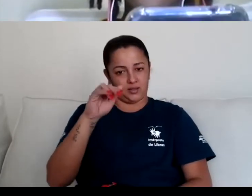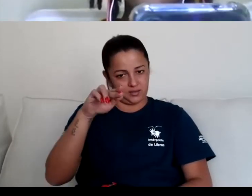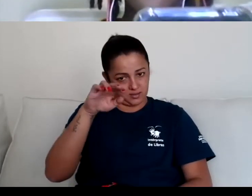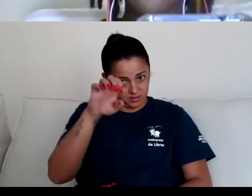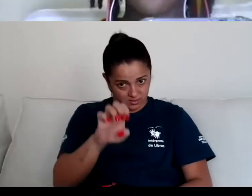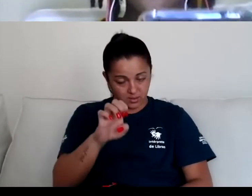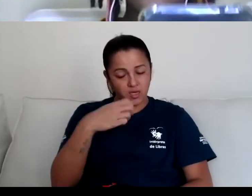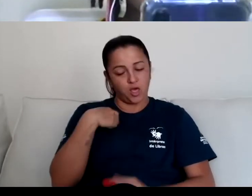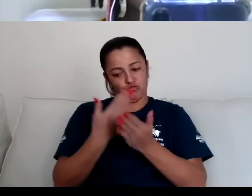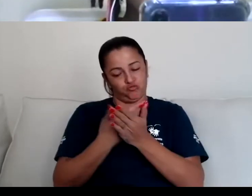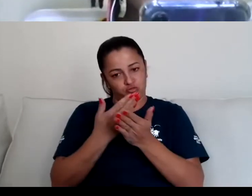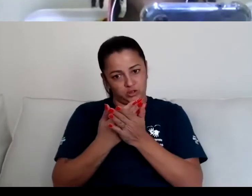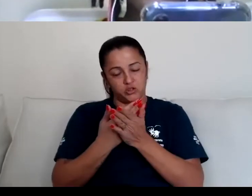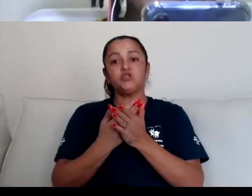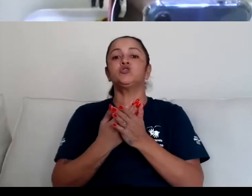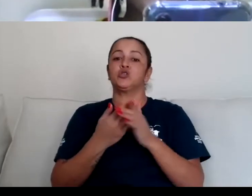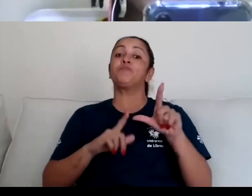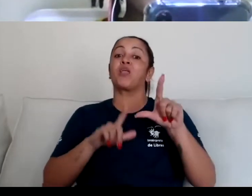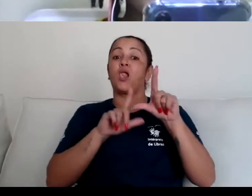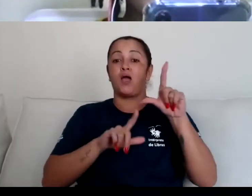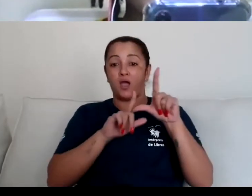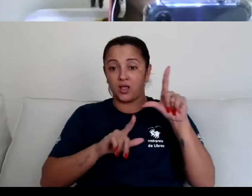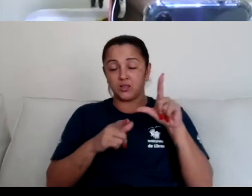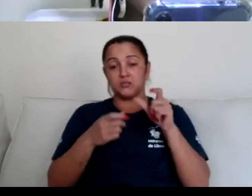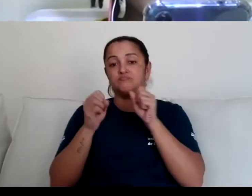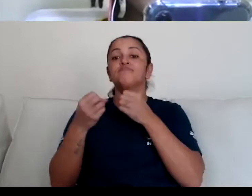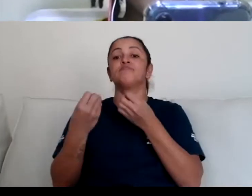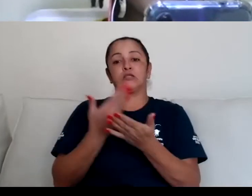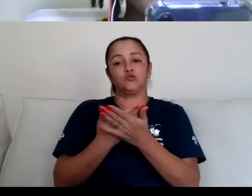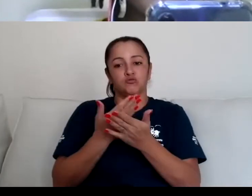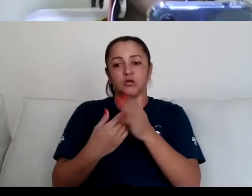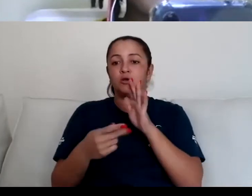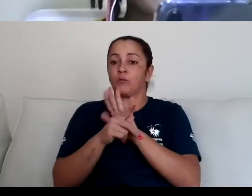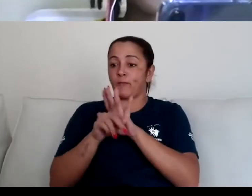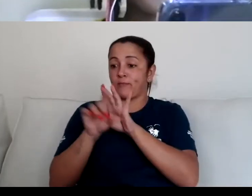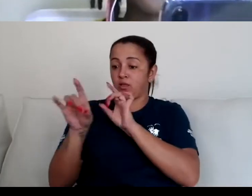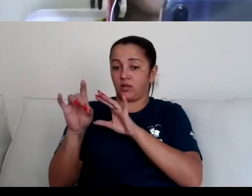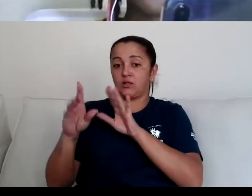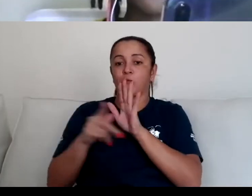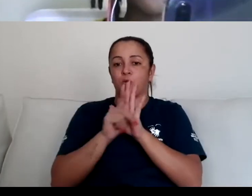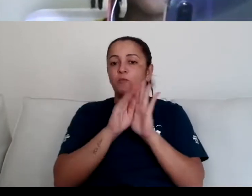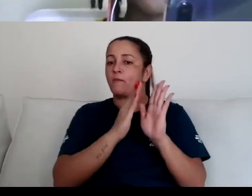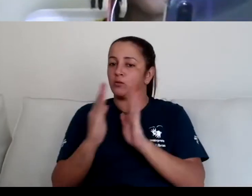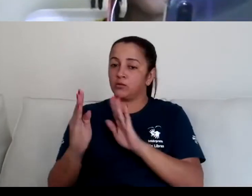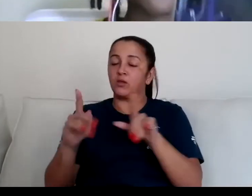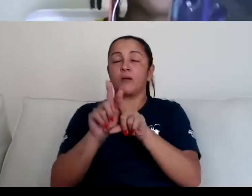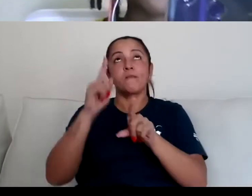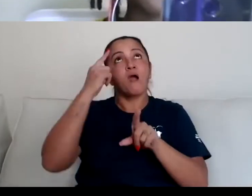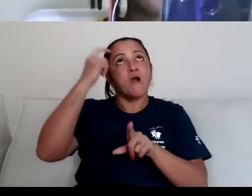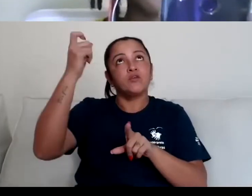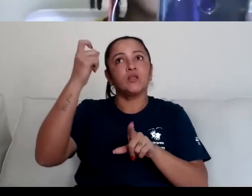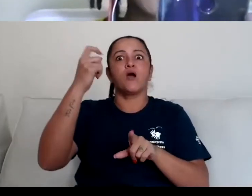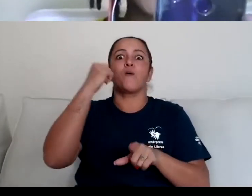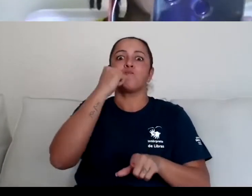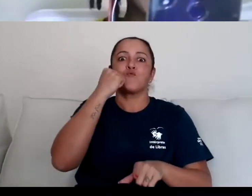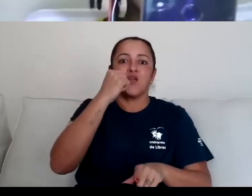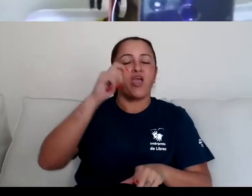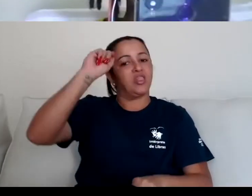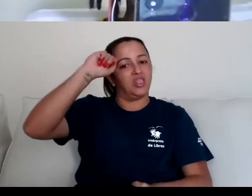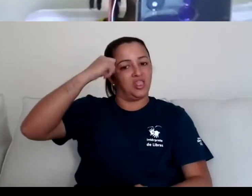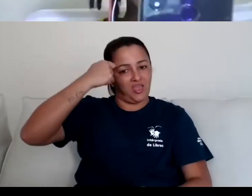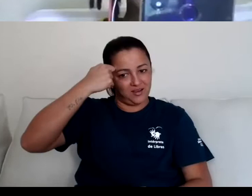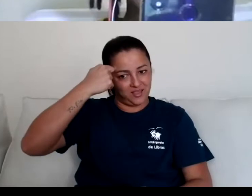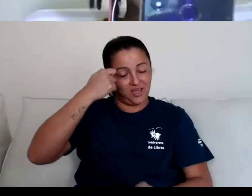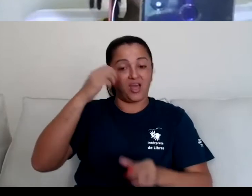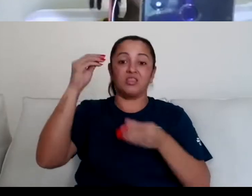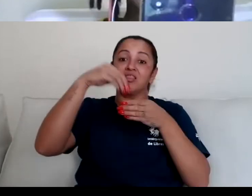de letras, técnica em biblioteconomia e uma das idealizadoras do projeto Mulheres Negras na Biblioteca.